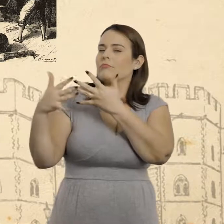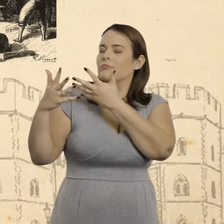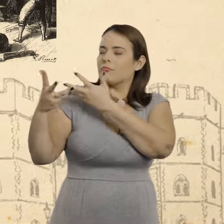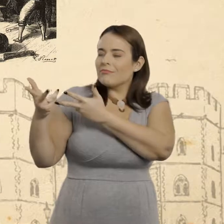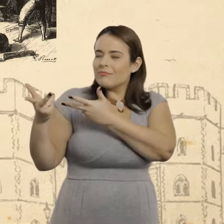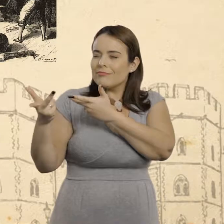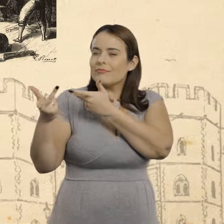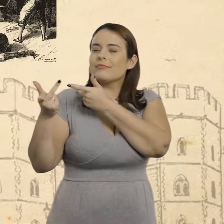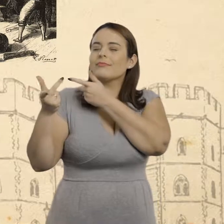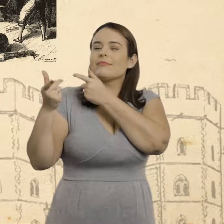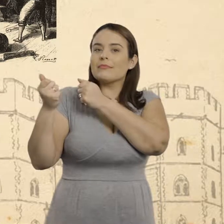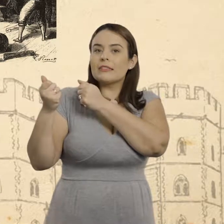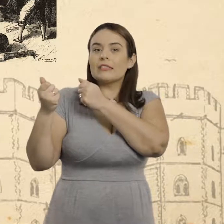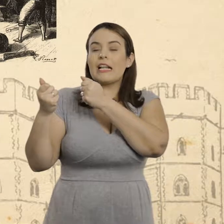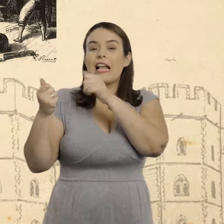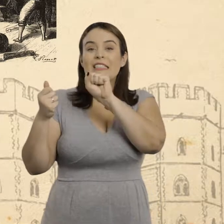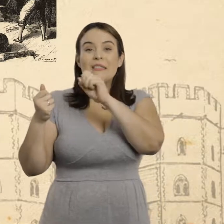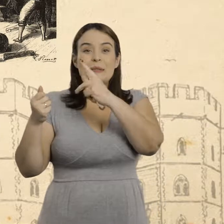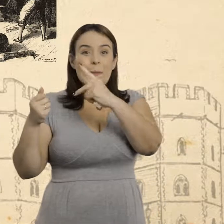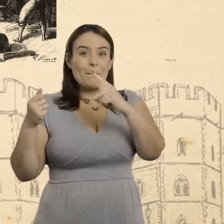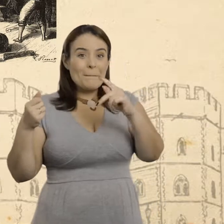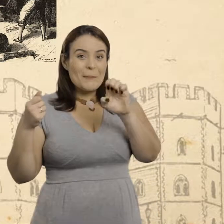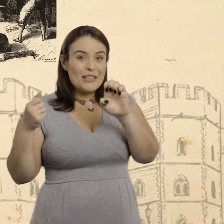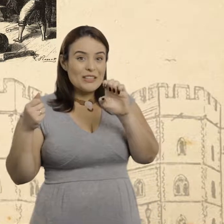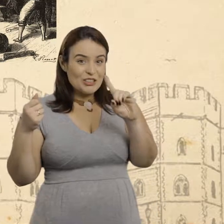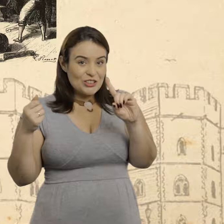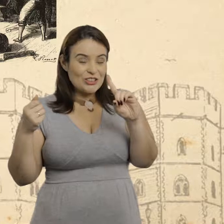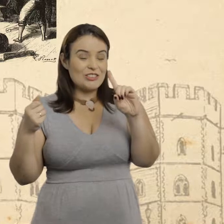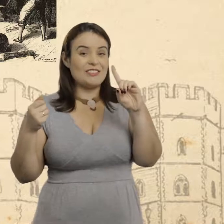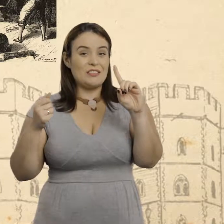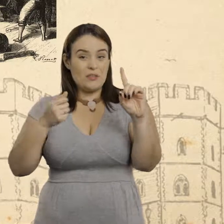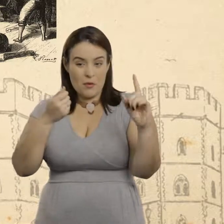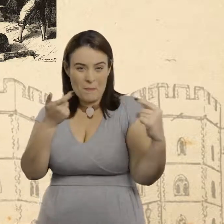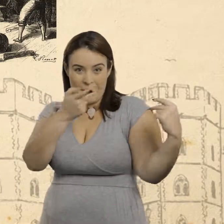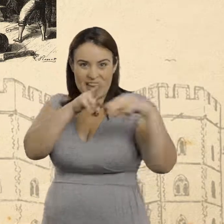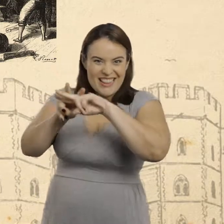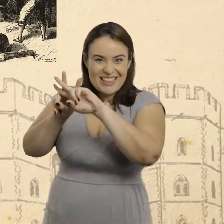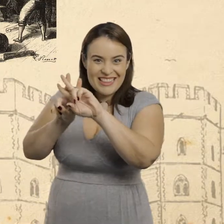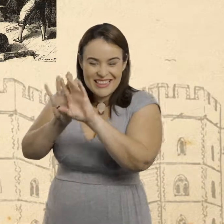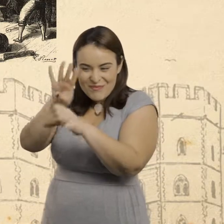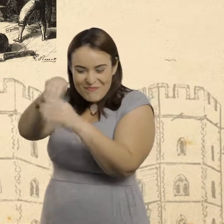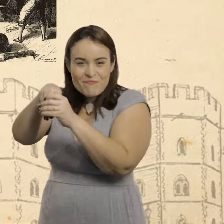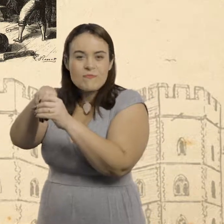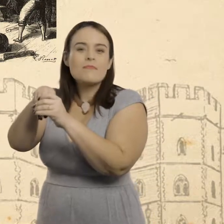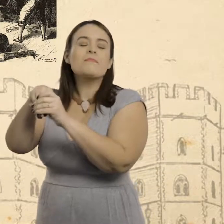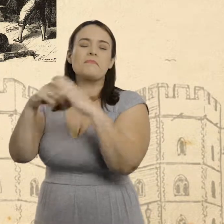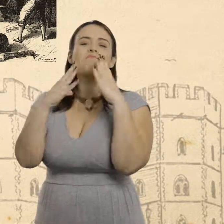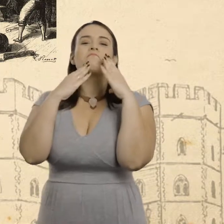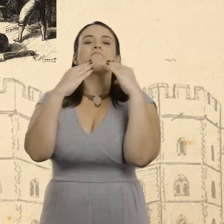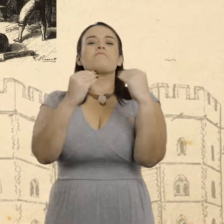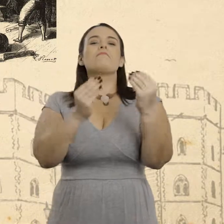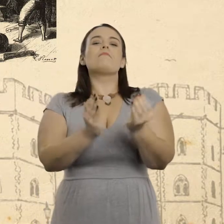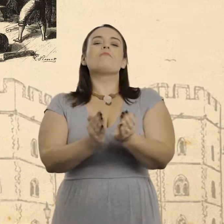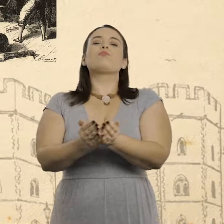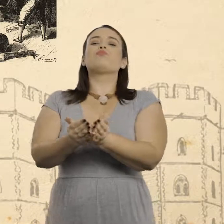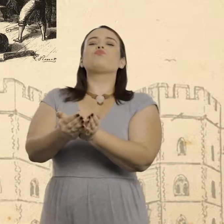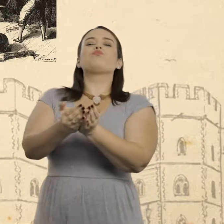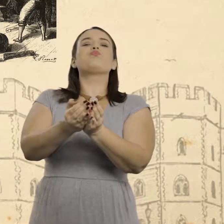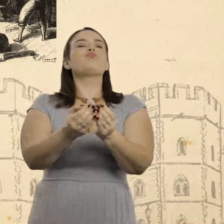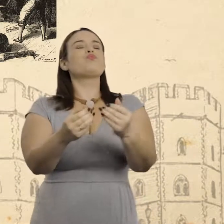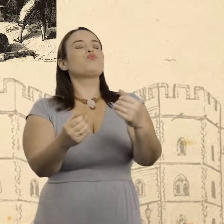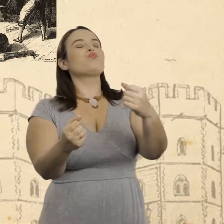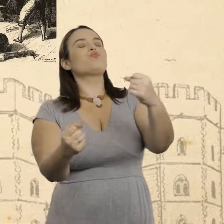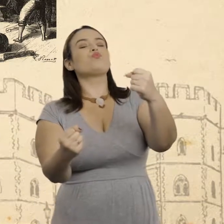toda a tripulação a prender o comandante Speed dentro de uma cabine do navio. O Sr. Fogg assumiu o controle do